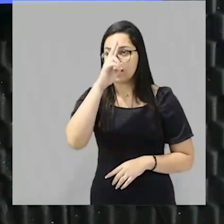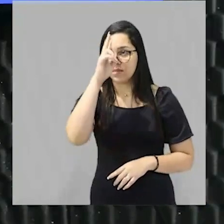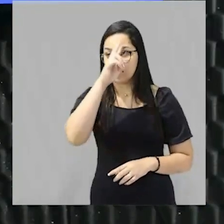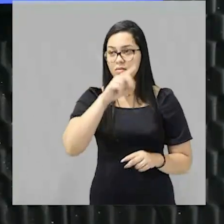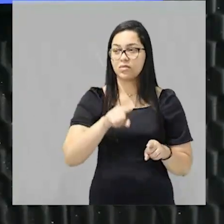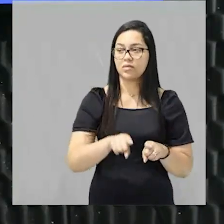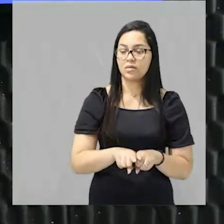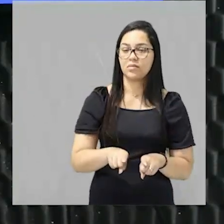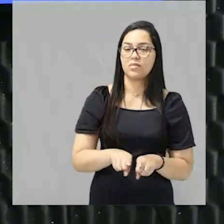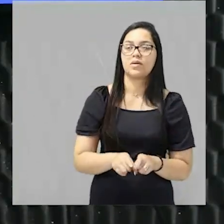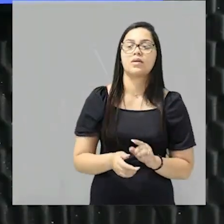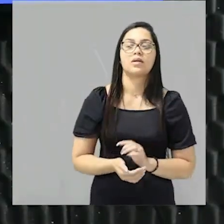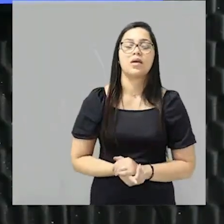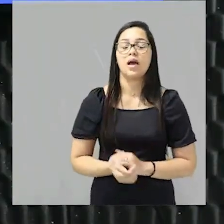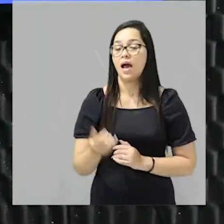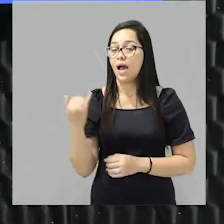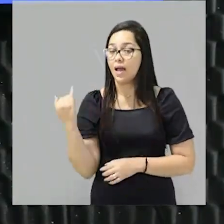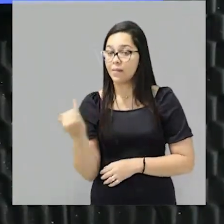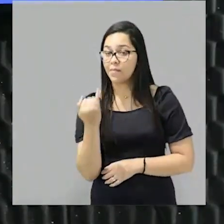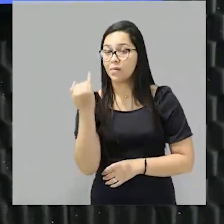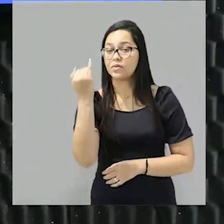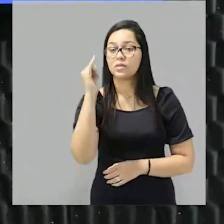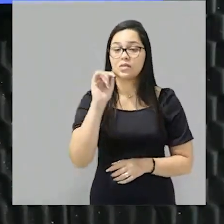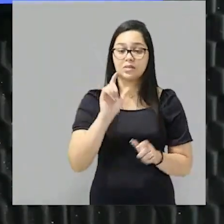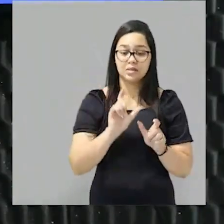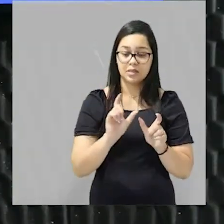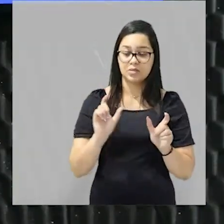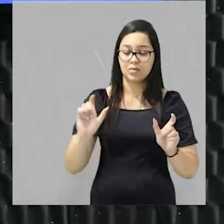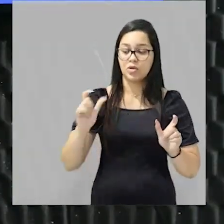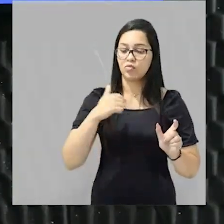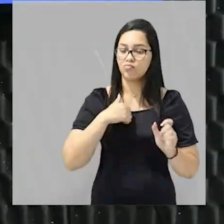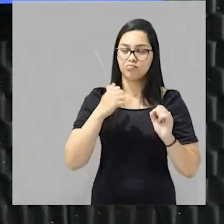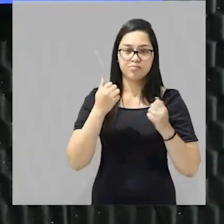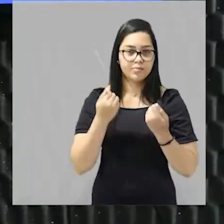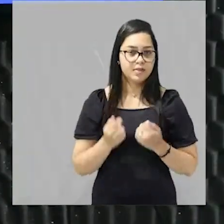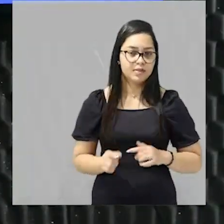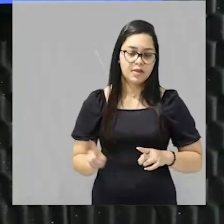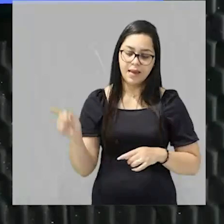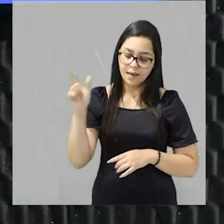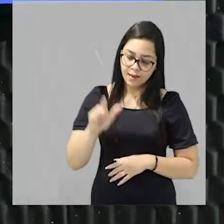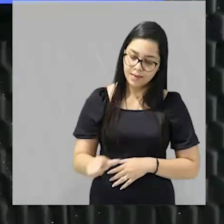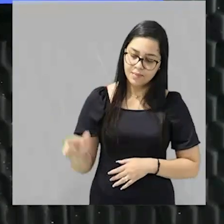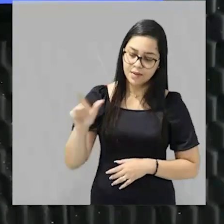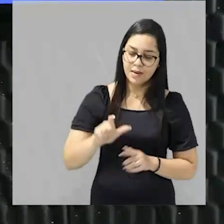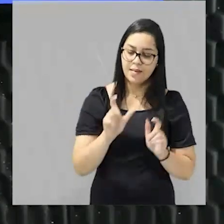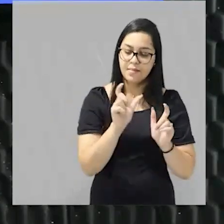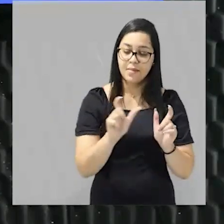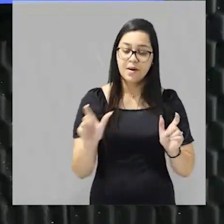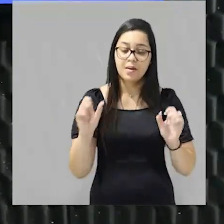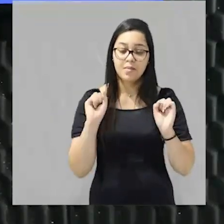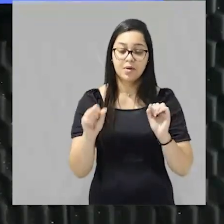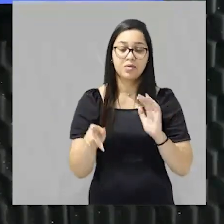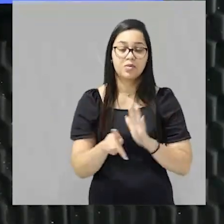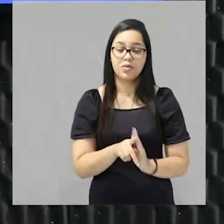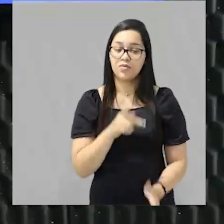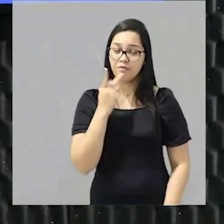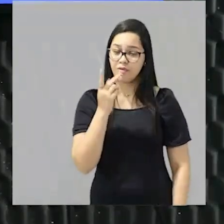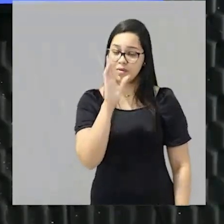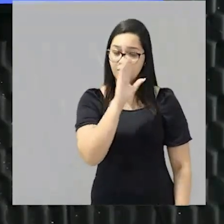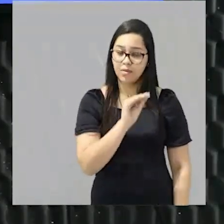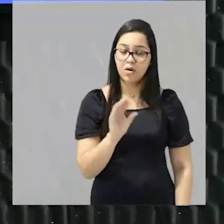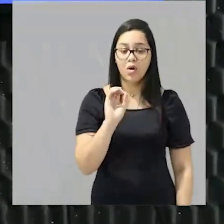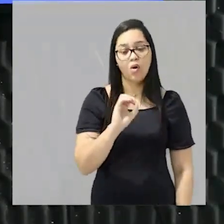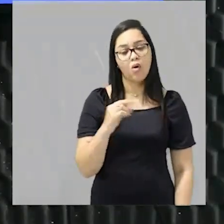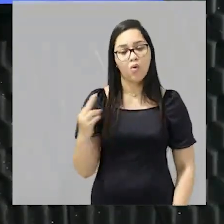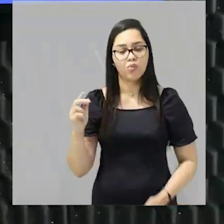sinonímia. Saber o que significa uma palavra e como ela se adequaria a determinado contexto. Por isso a importância da sinonímia.